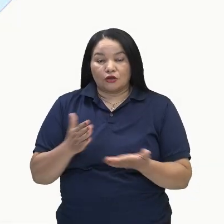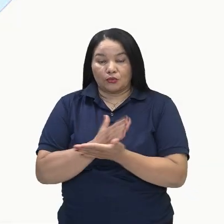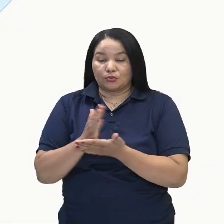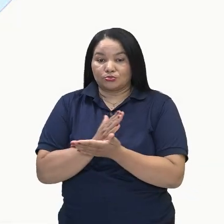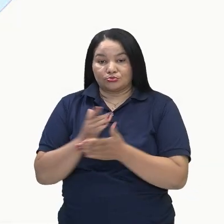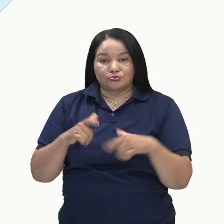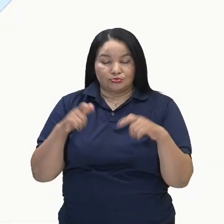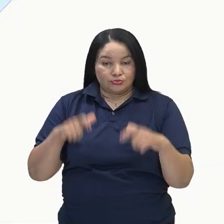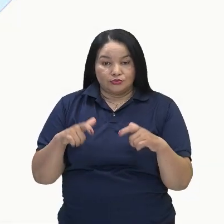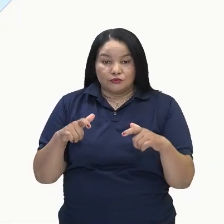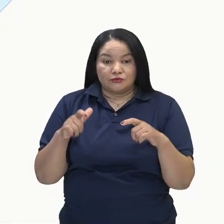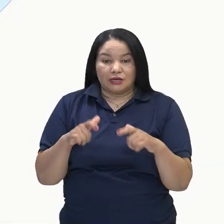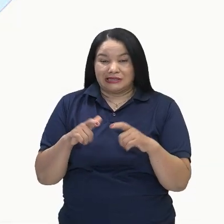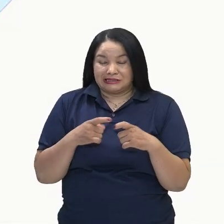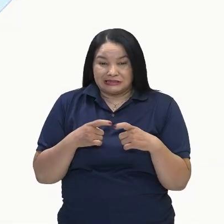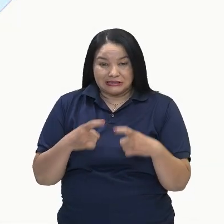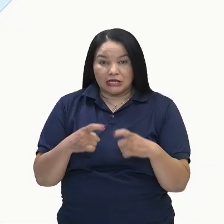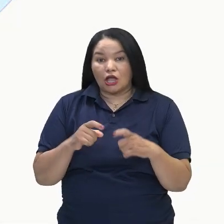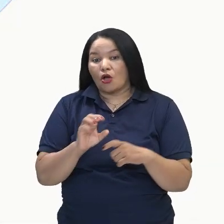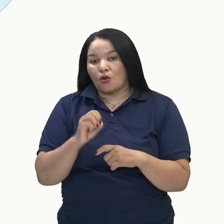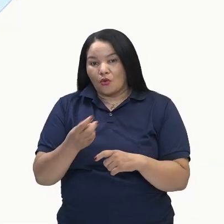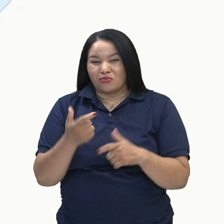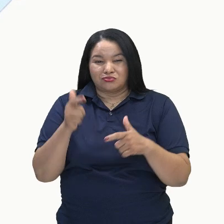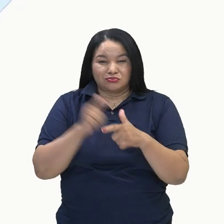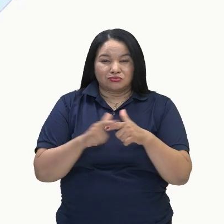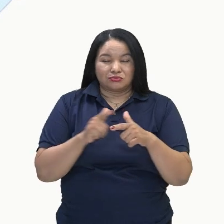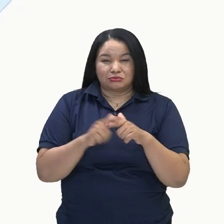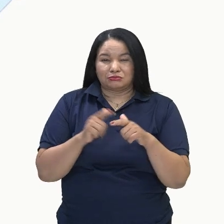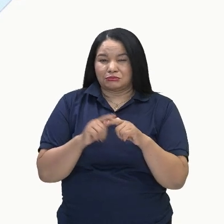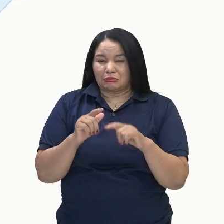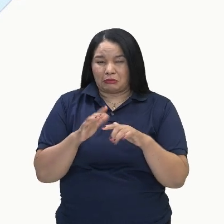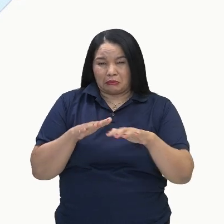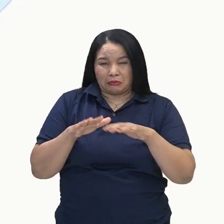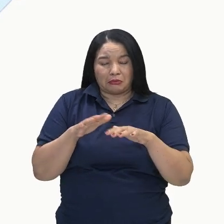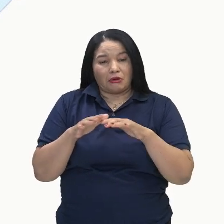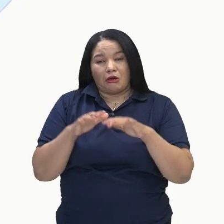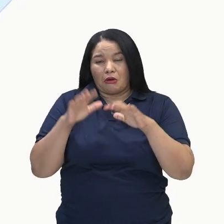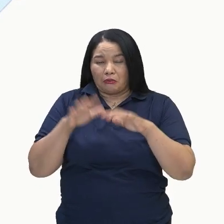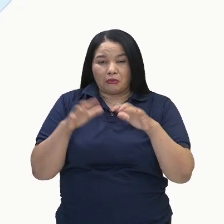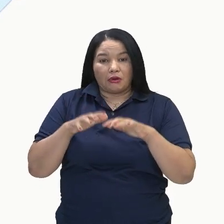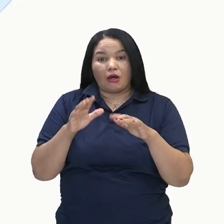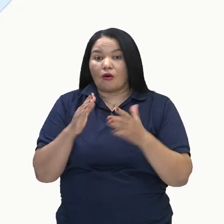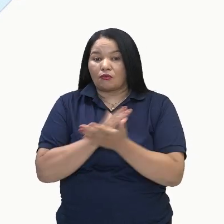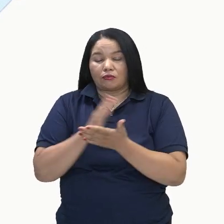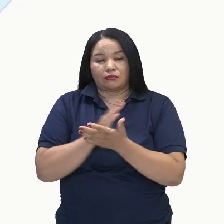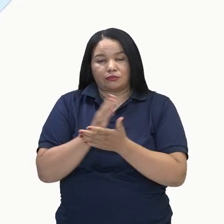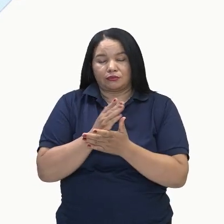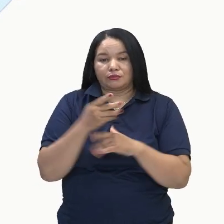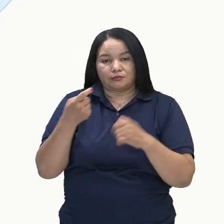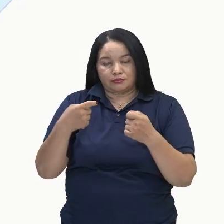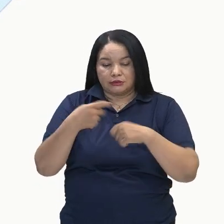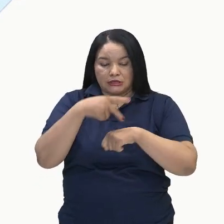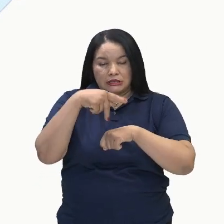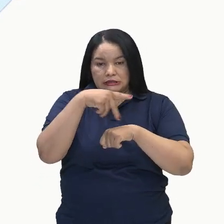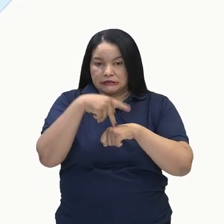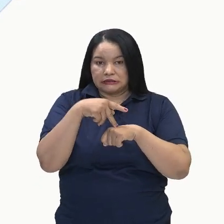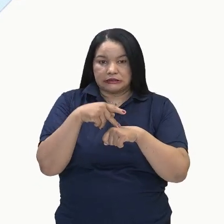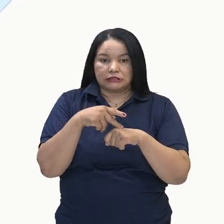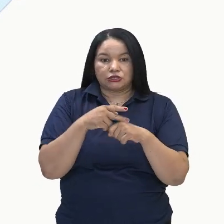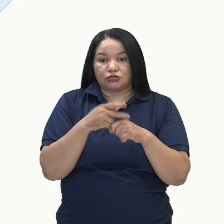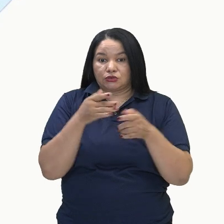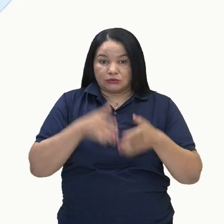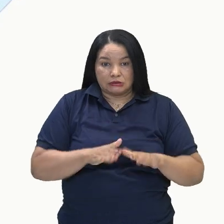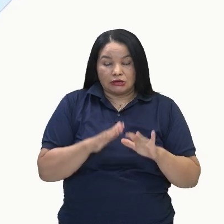pessoas acabam, né, saindo do seu país de origem e indo principalmente para